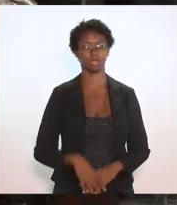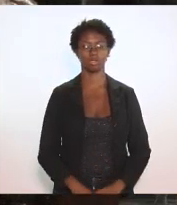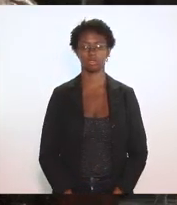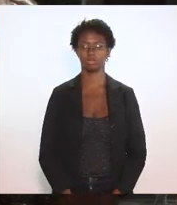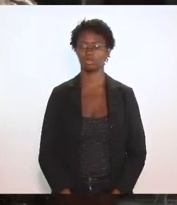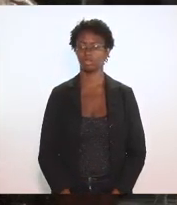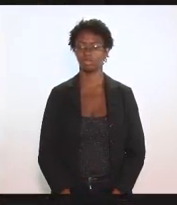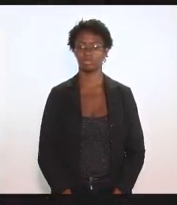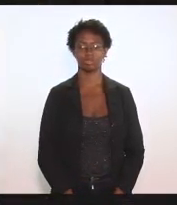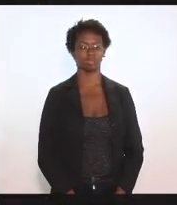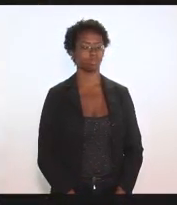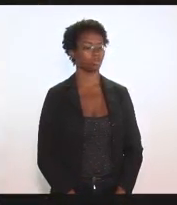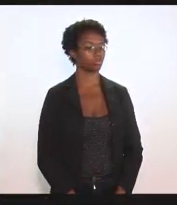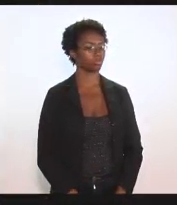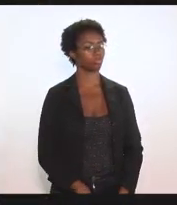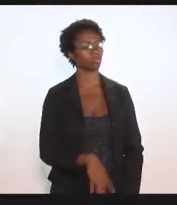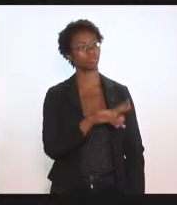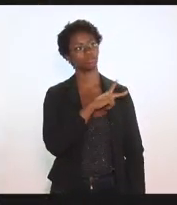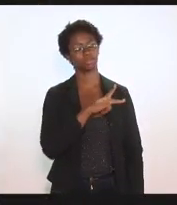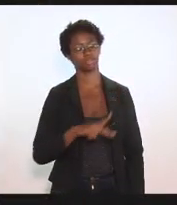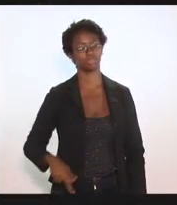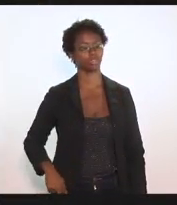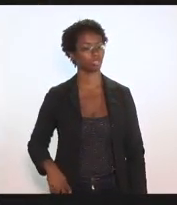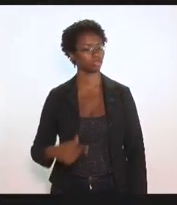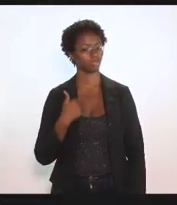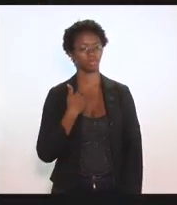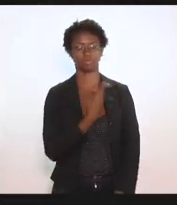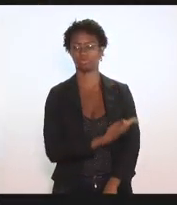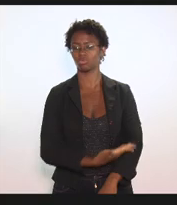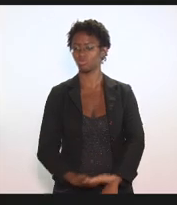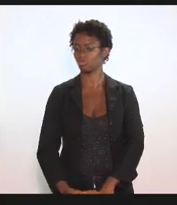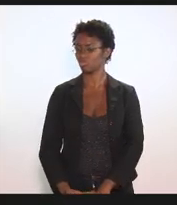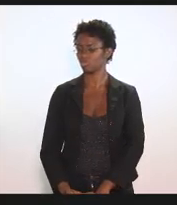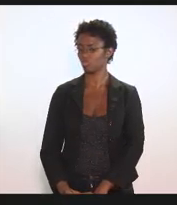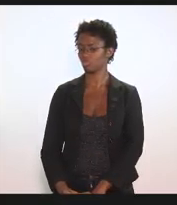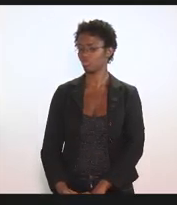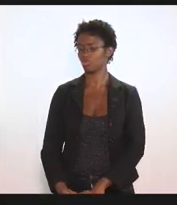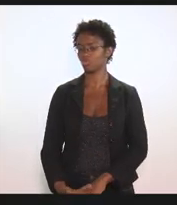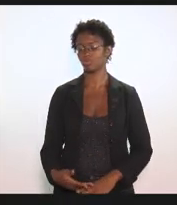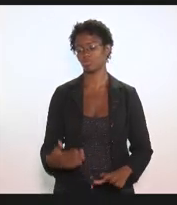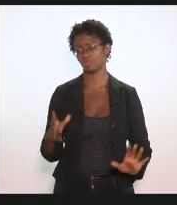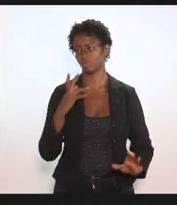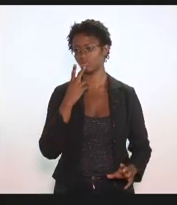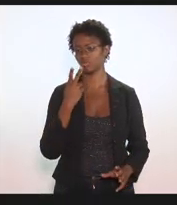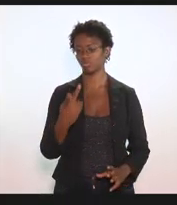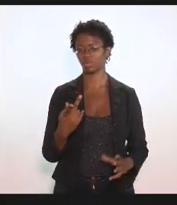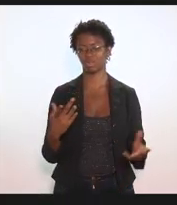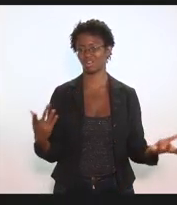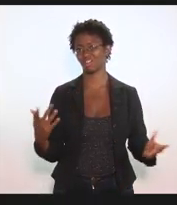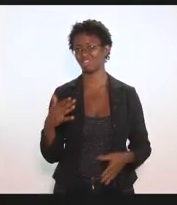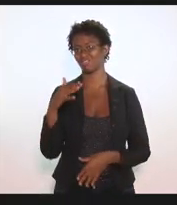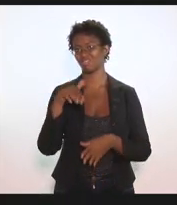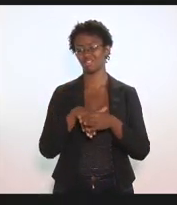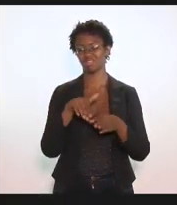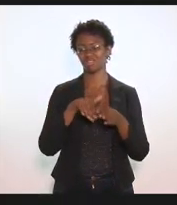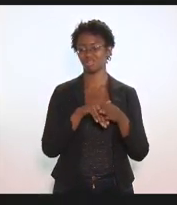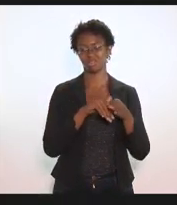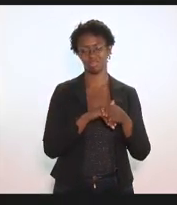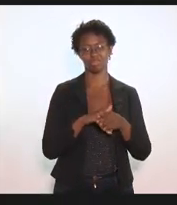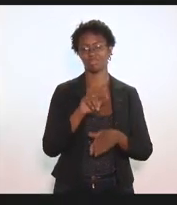Presidente, eu não costumo votar em projetos de lei que muda nomenclatura de rua, mas